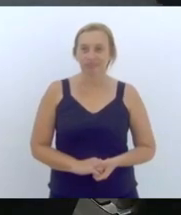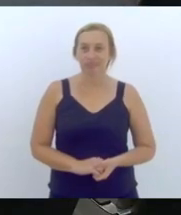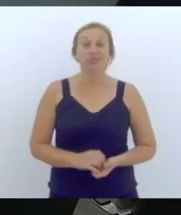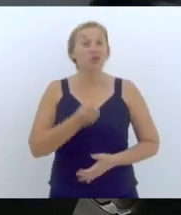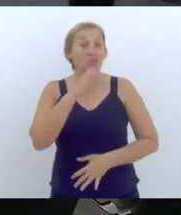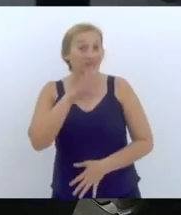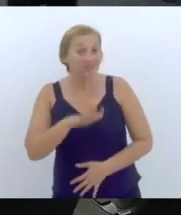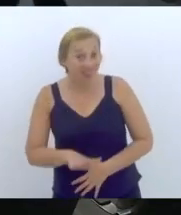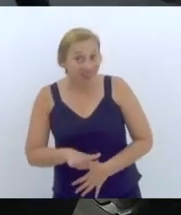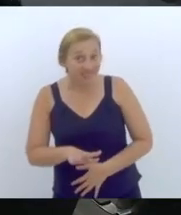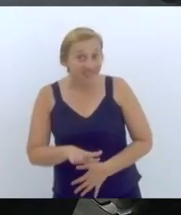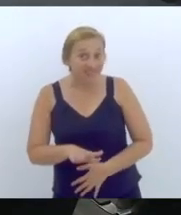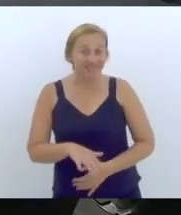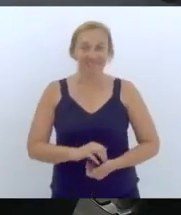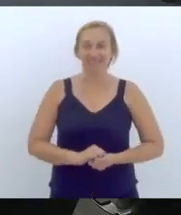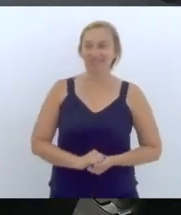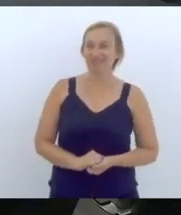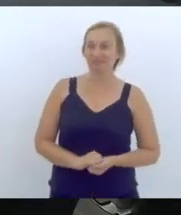Boa tarde.